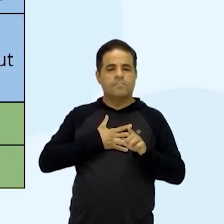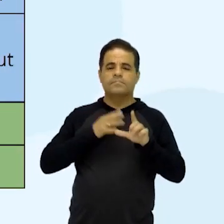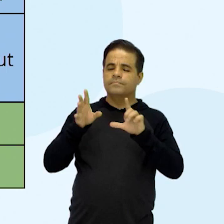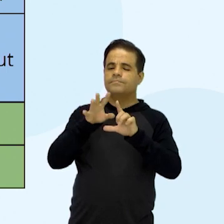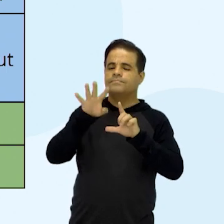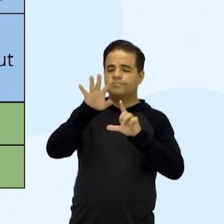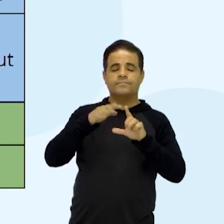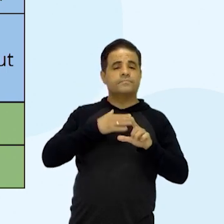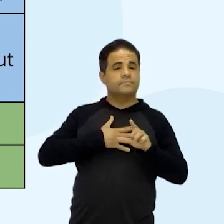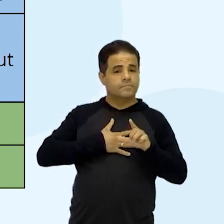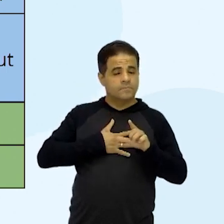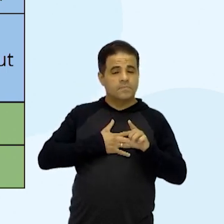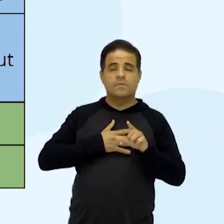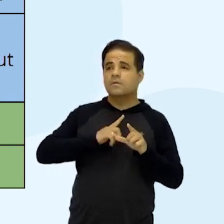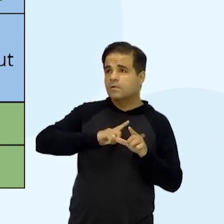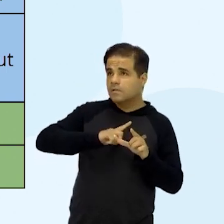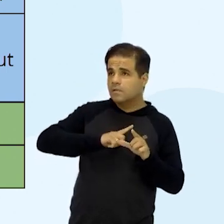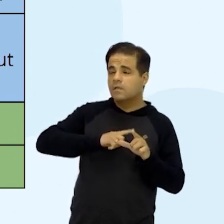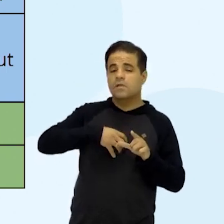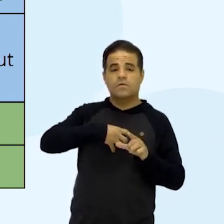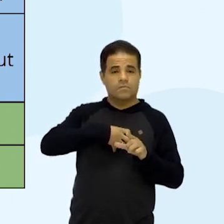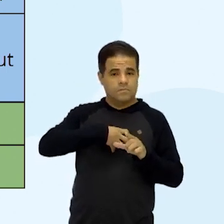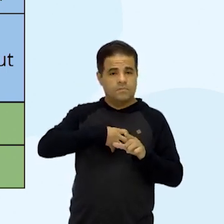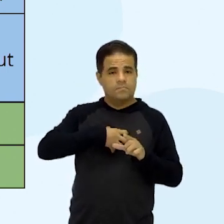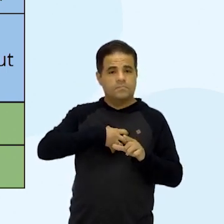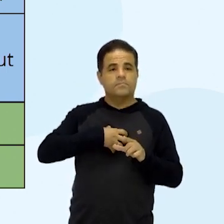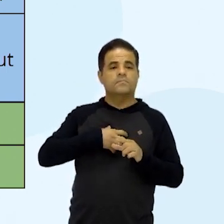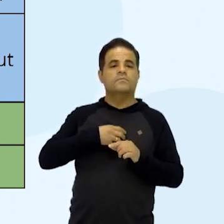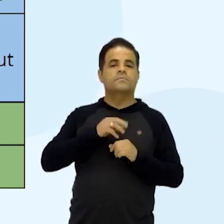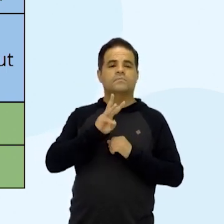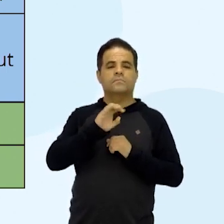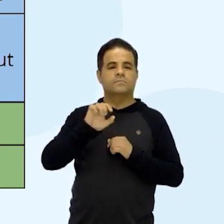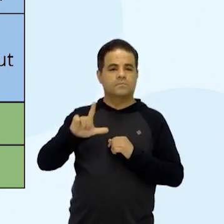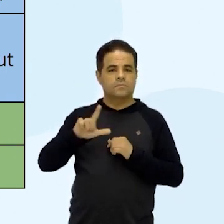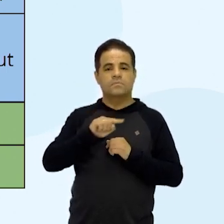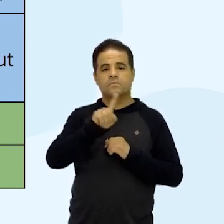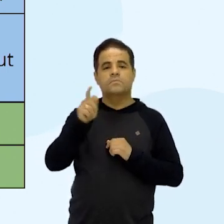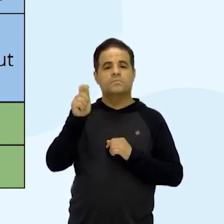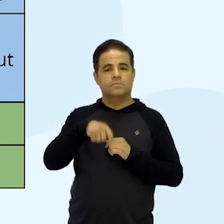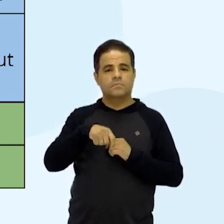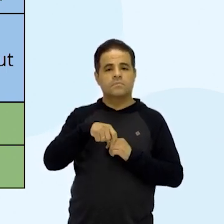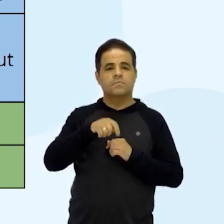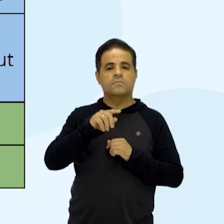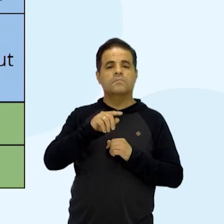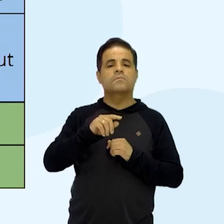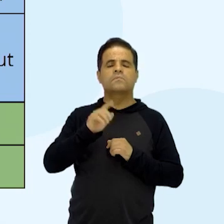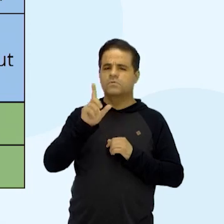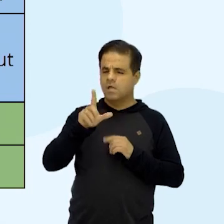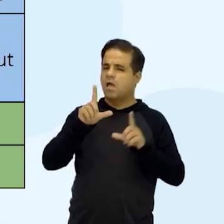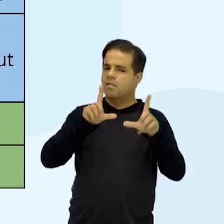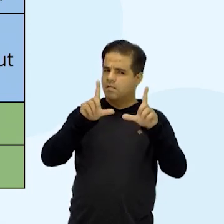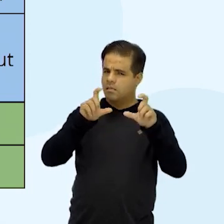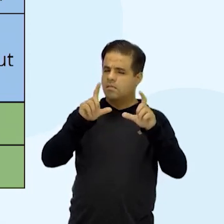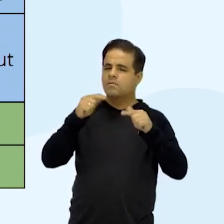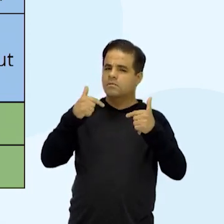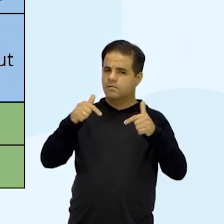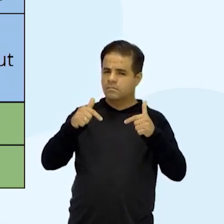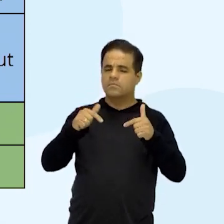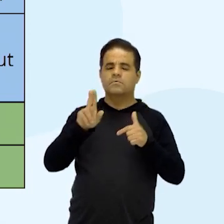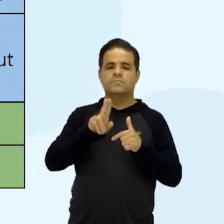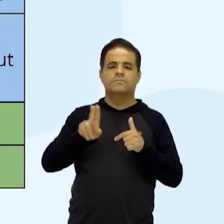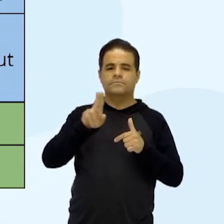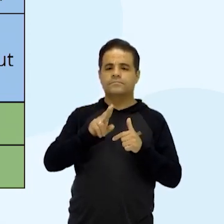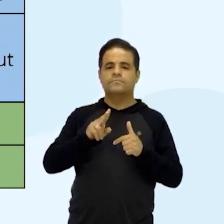eu também gosto de tabela. A gente tem aqui as formas de will e going to, que vocês podem tirar um print. Nós já trabalhamos isso. O Ed